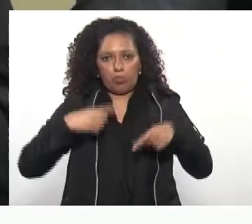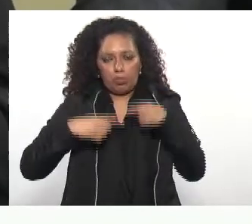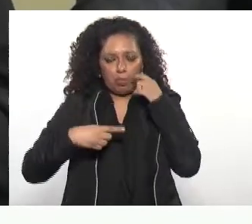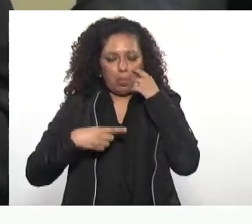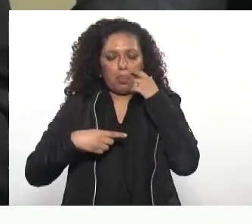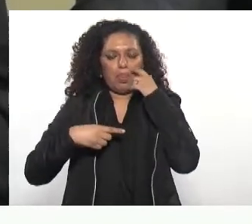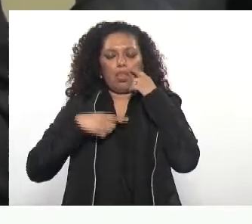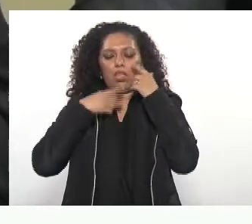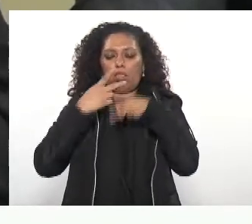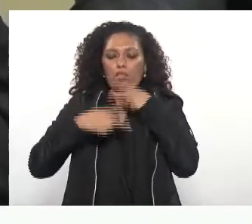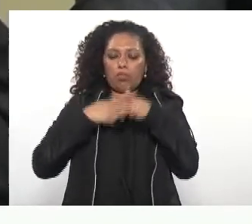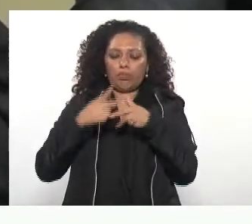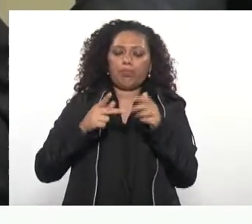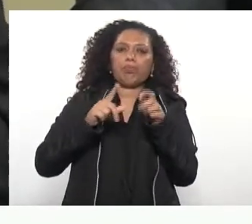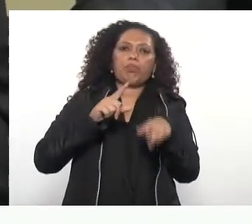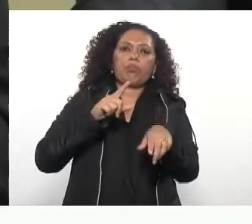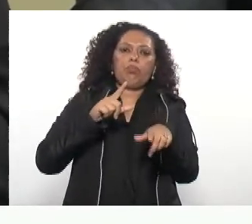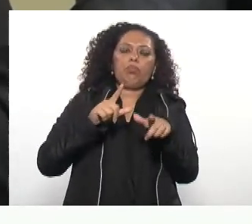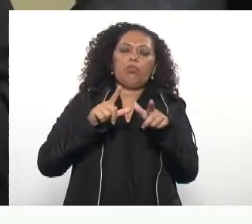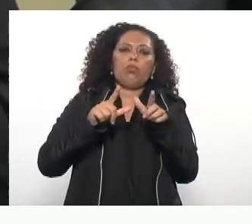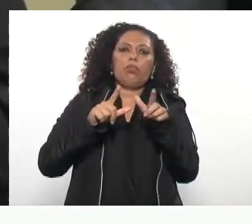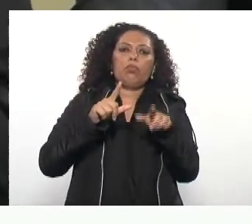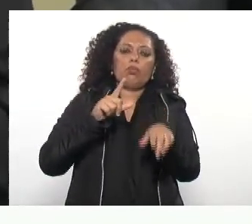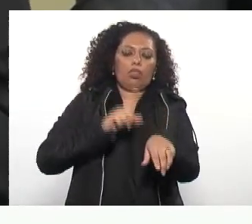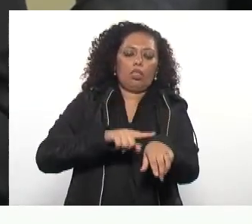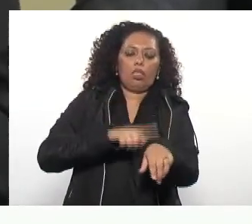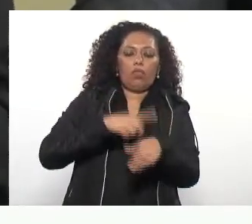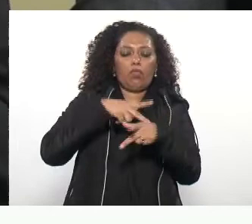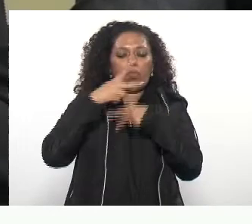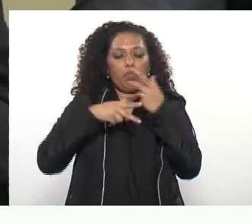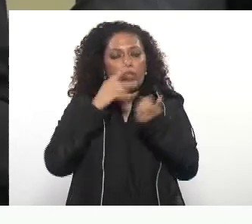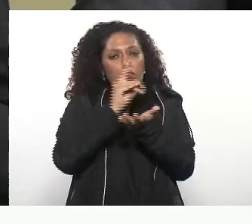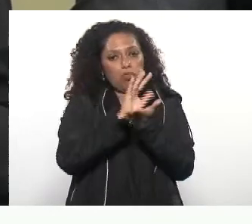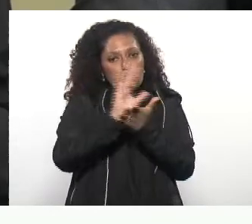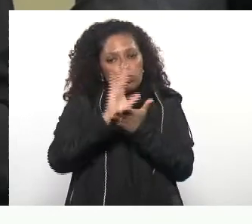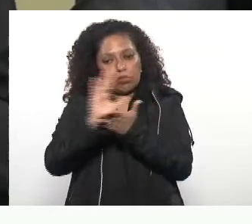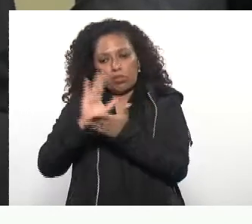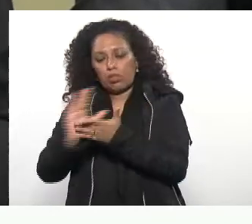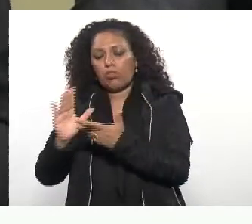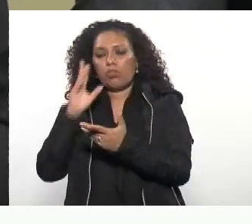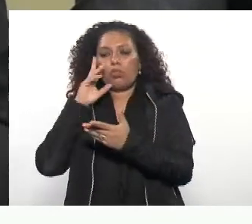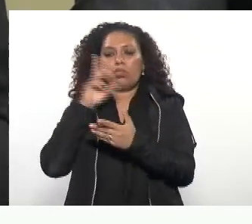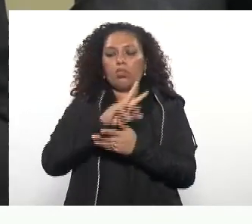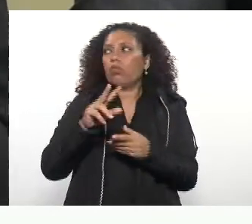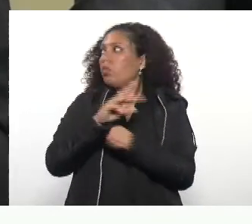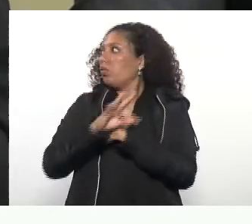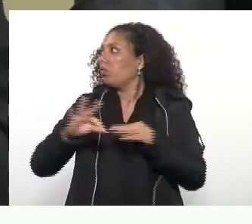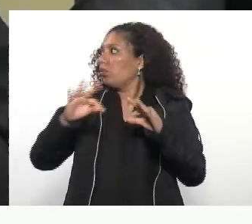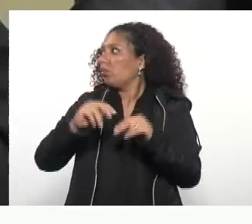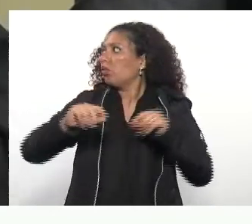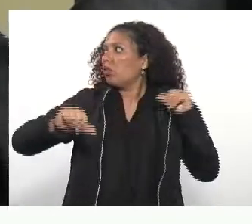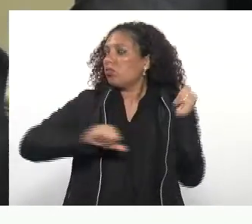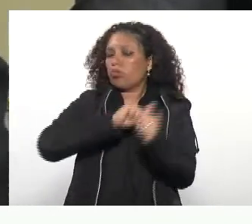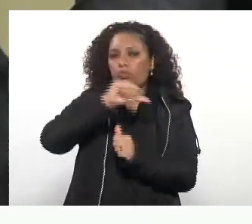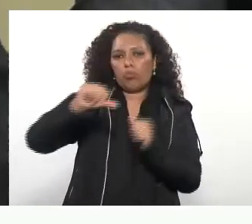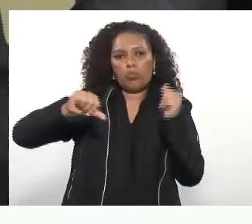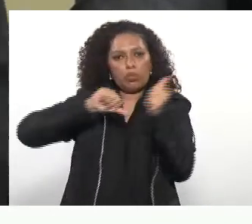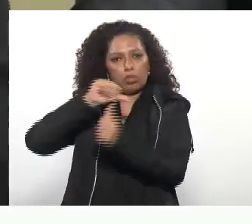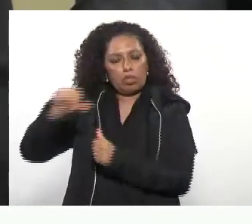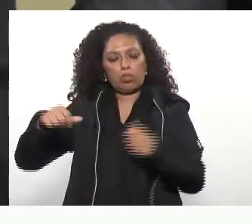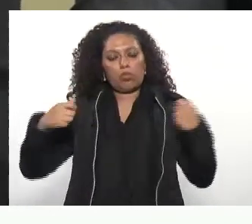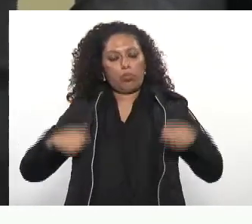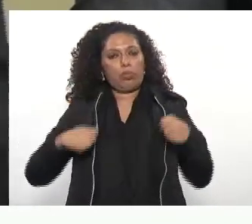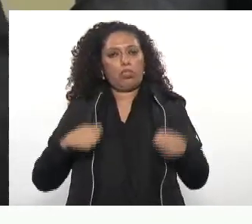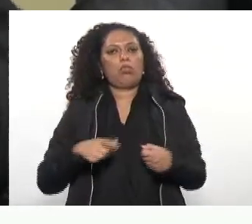os princípios da modicidade, mas também os investimentos e ampliações necessários para que se consiga adimplir